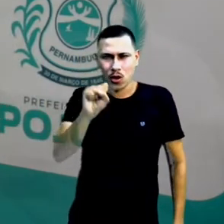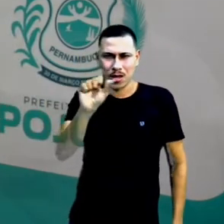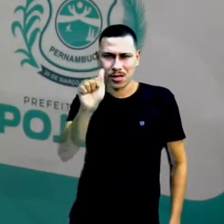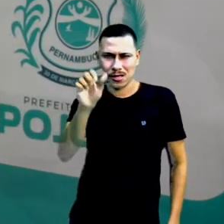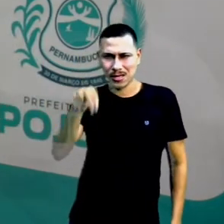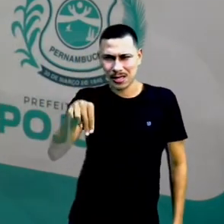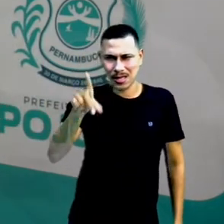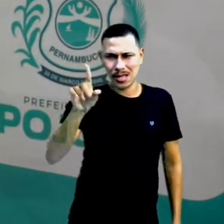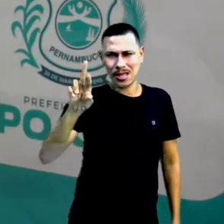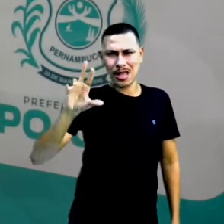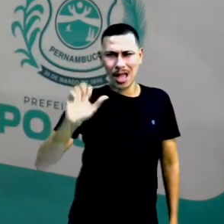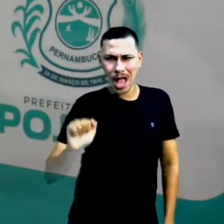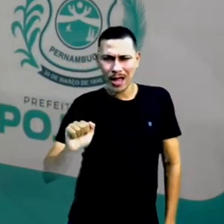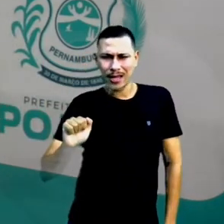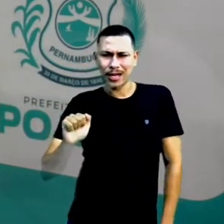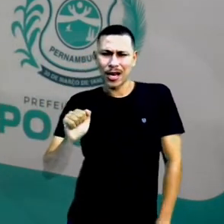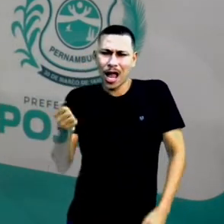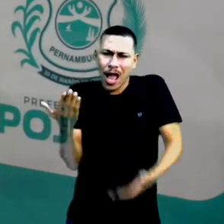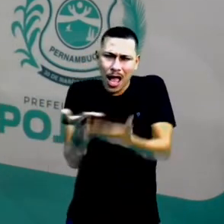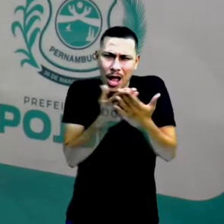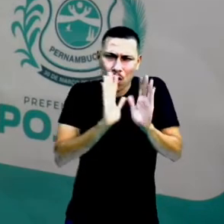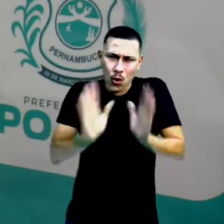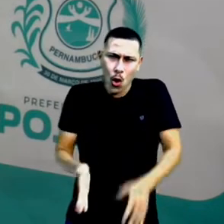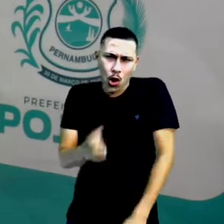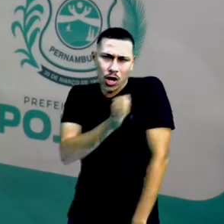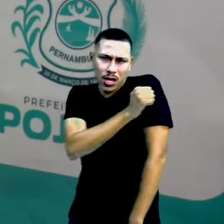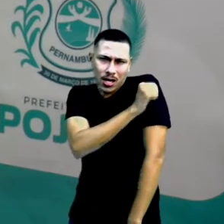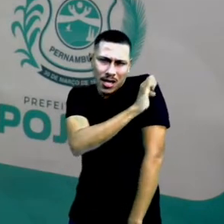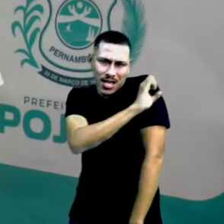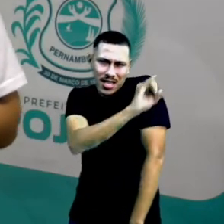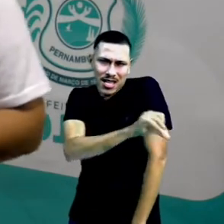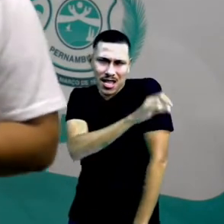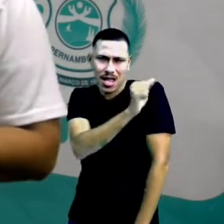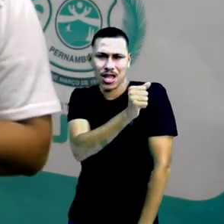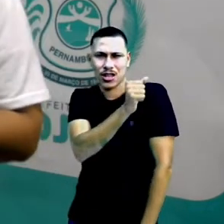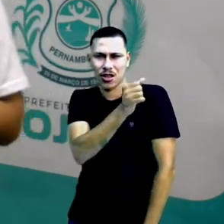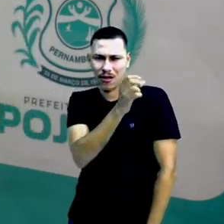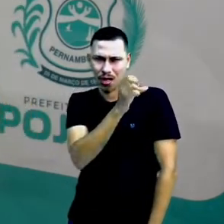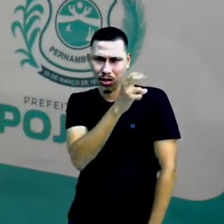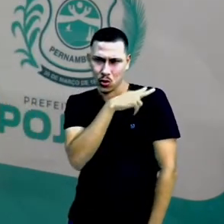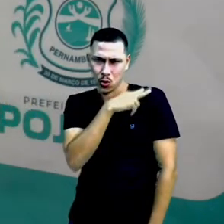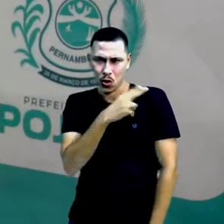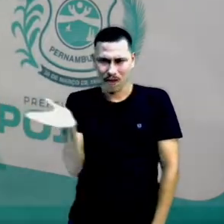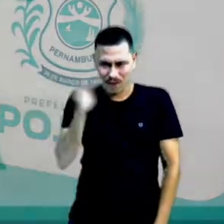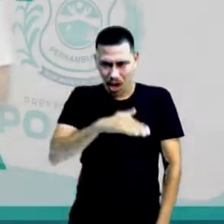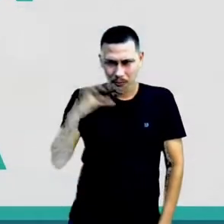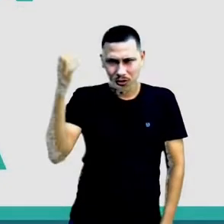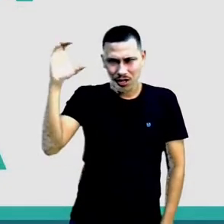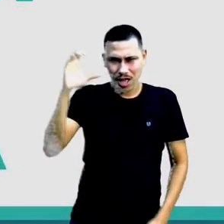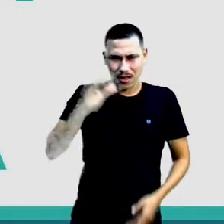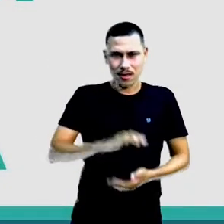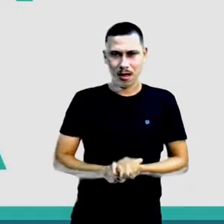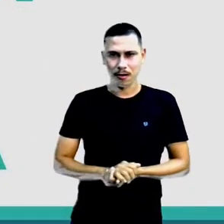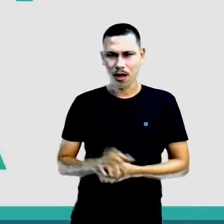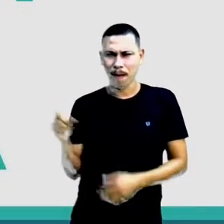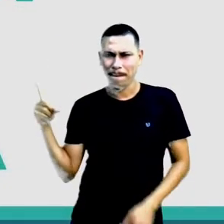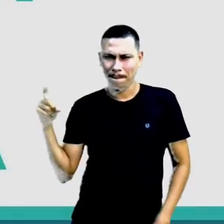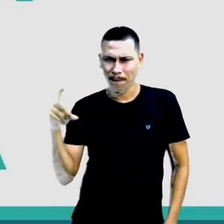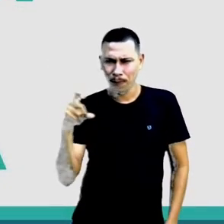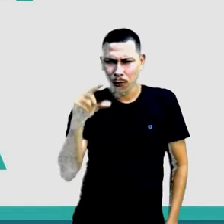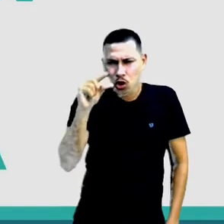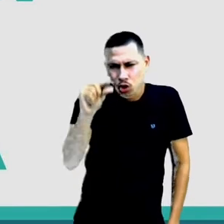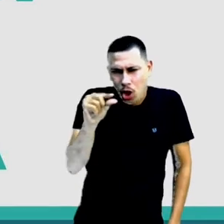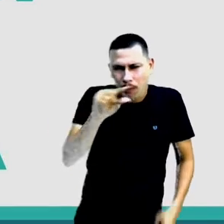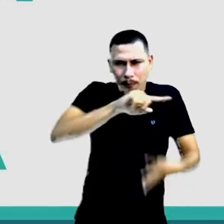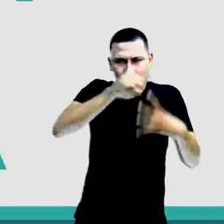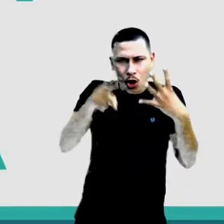estou com vocês na AD a fase dois hoje quando se inclina de ciências vamos lá microrganismo